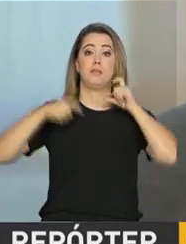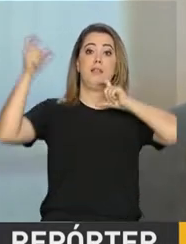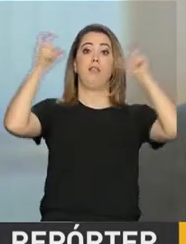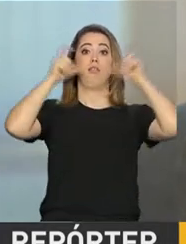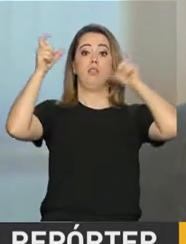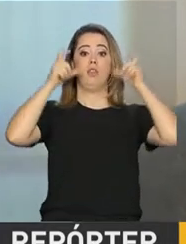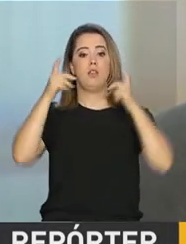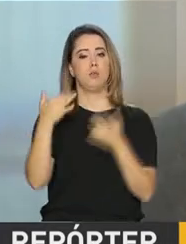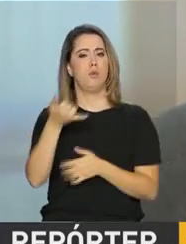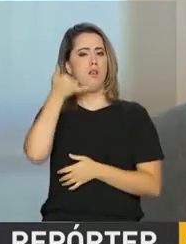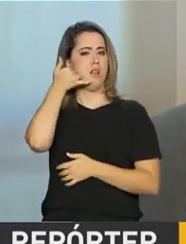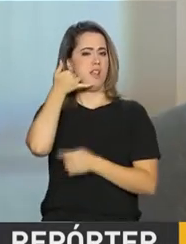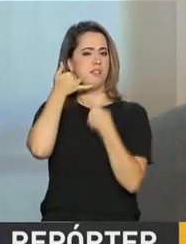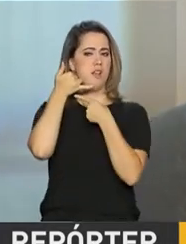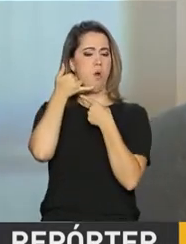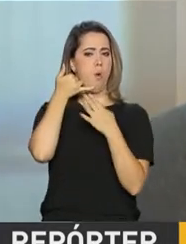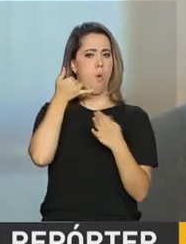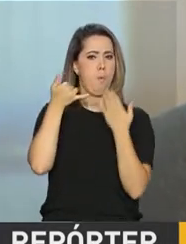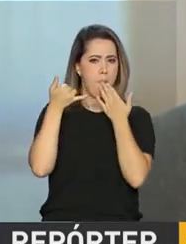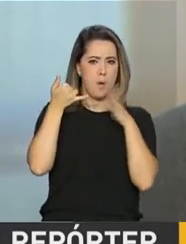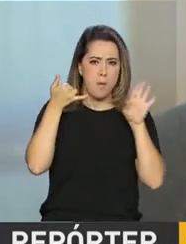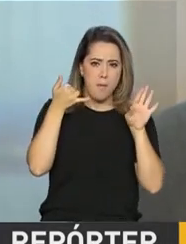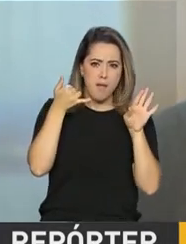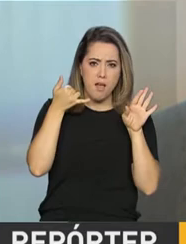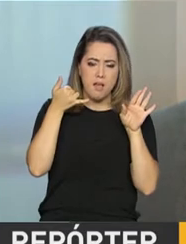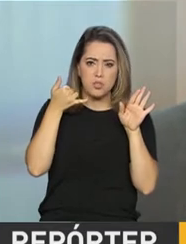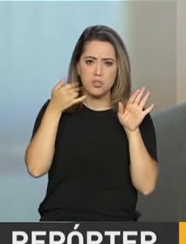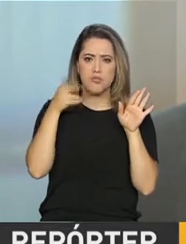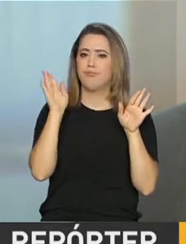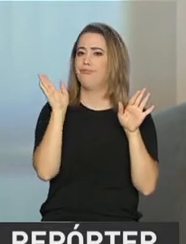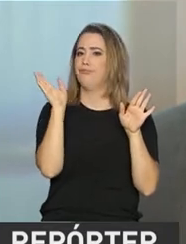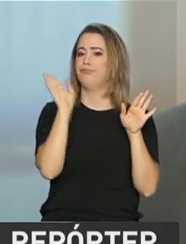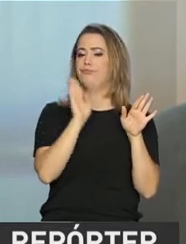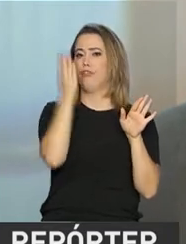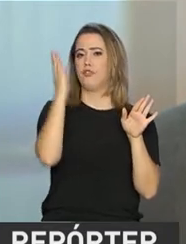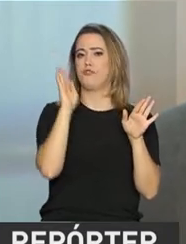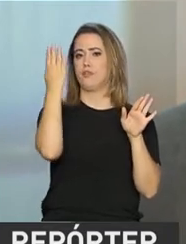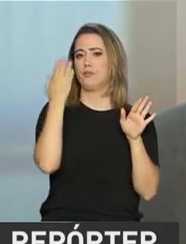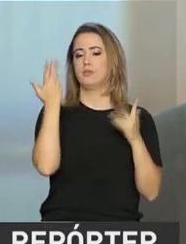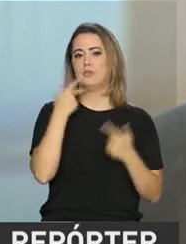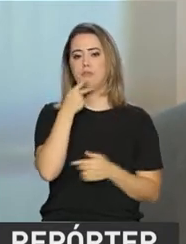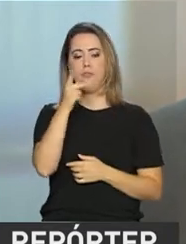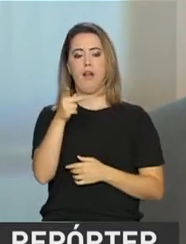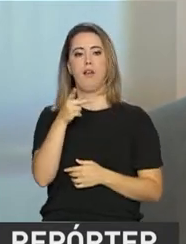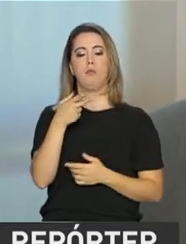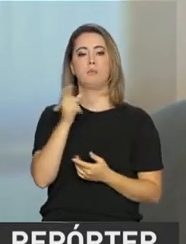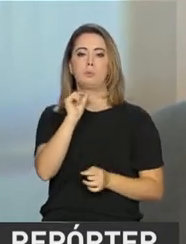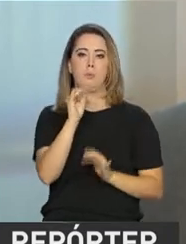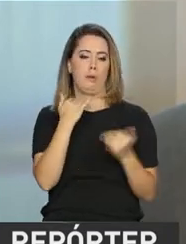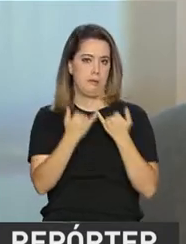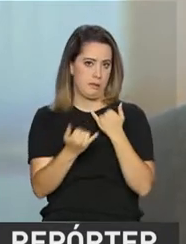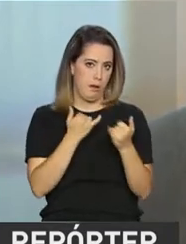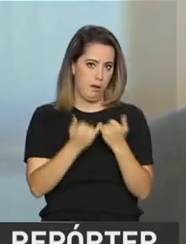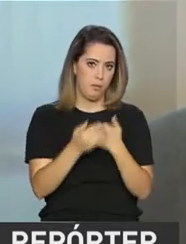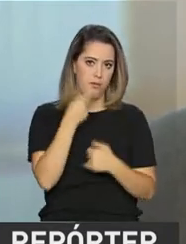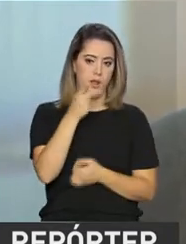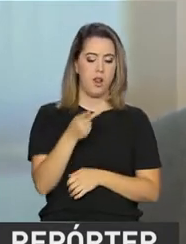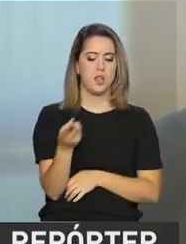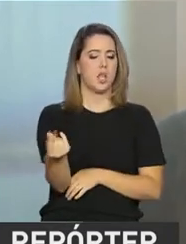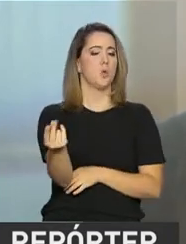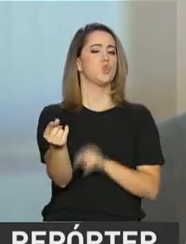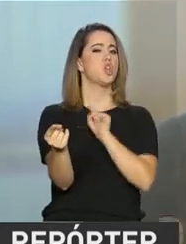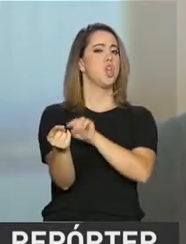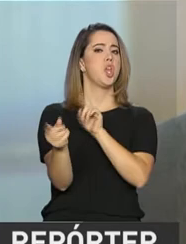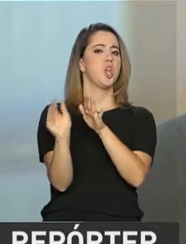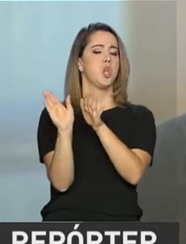a receber em que se promete muita coisa começa a ter uma ligação falando olha é tem um dinheiro lá